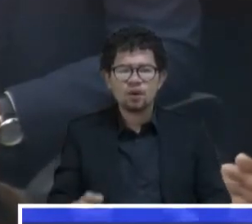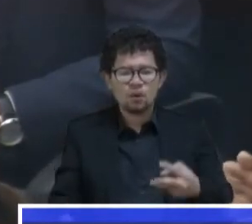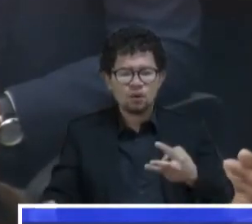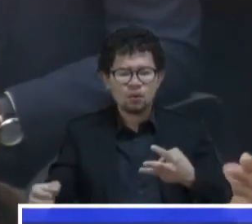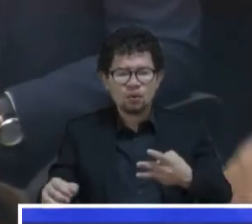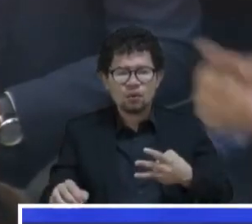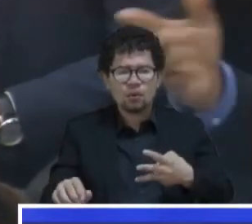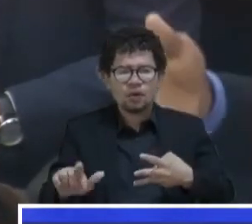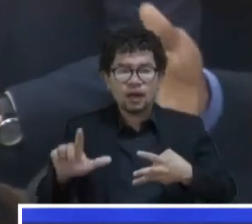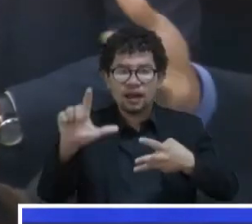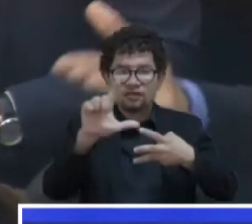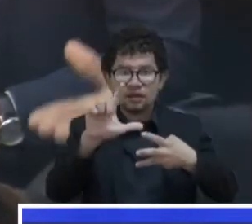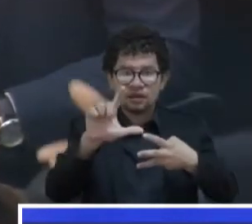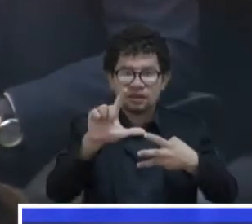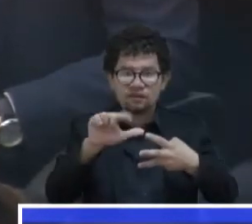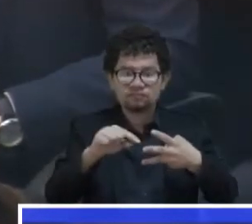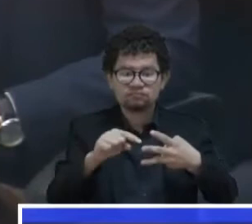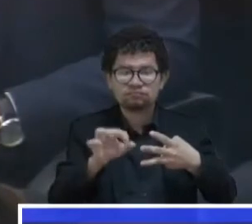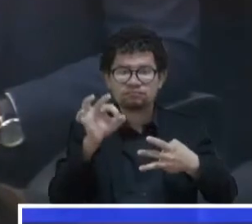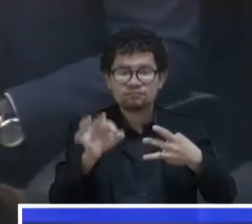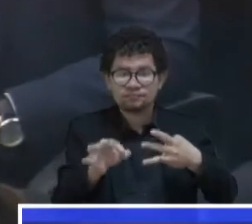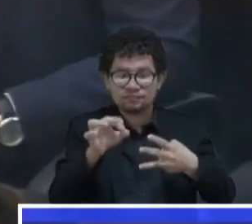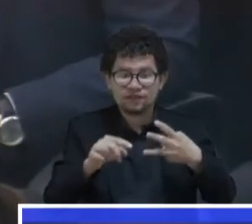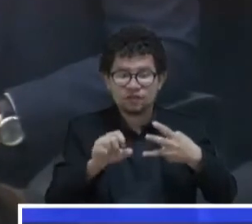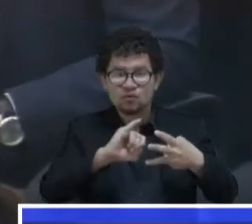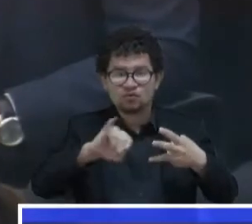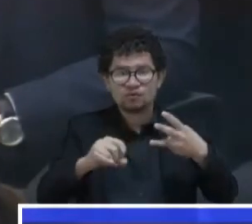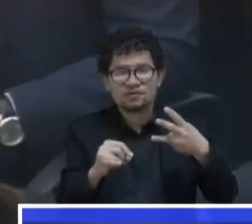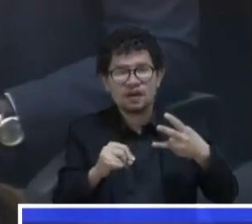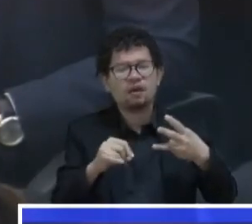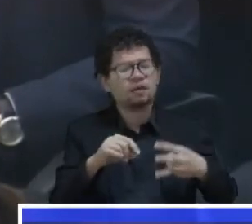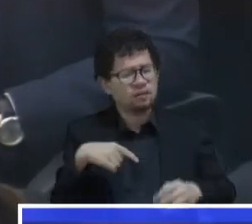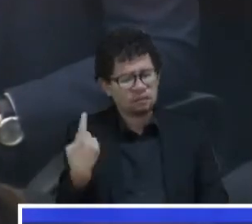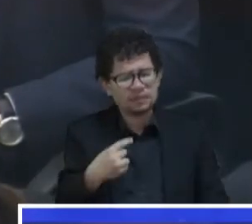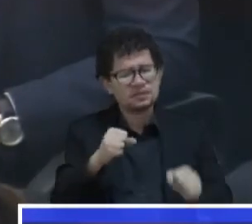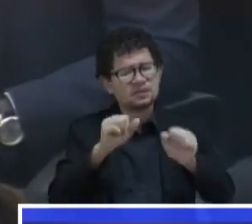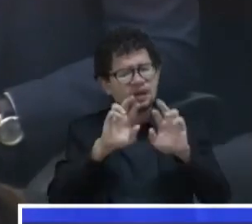judiciário. Essa carta tem que ser respeitada.